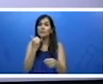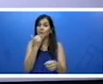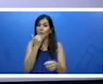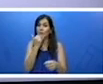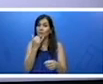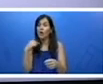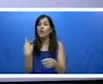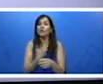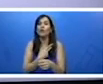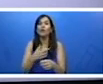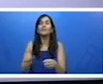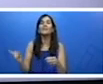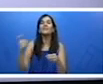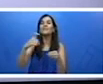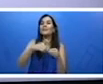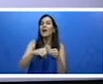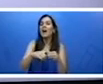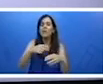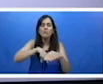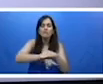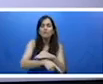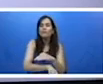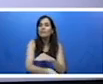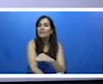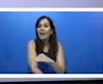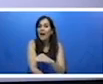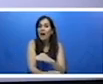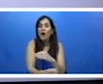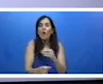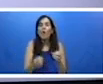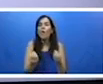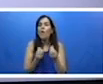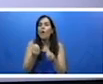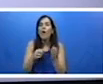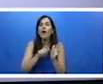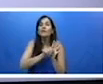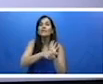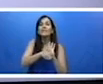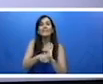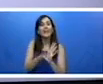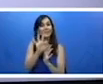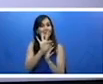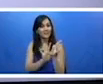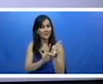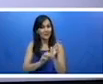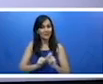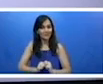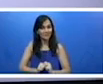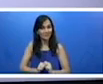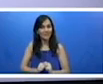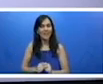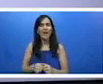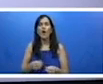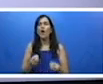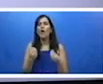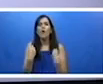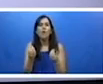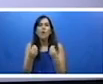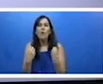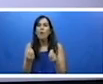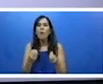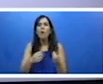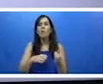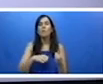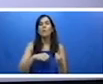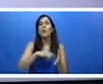e aprofundar seus conhecimentos sobre esse gênero textual. A resenha também é um gênero textual, assim como a bula de